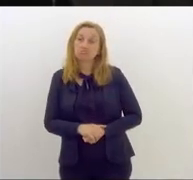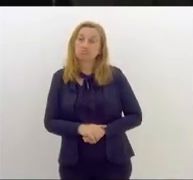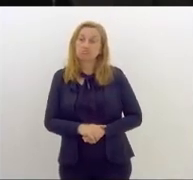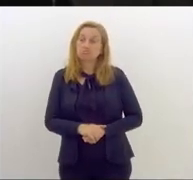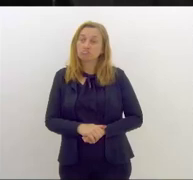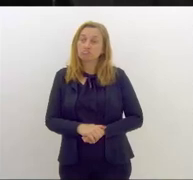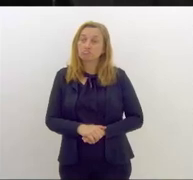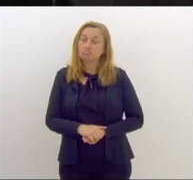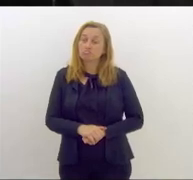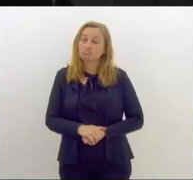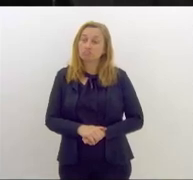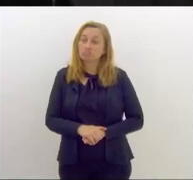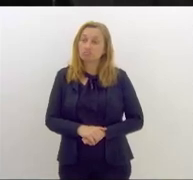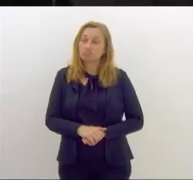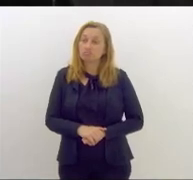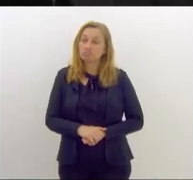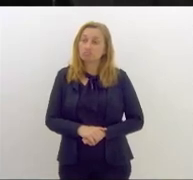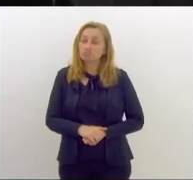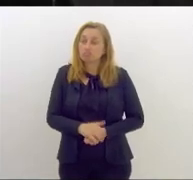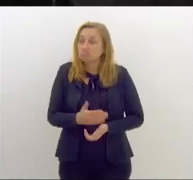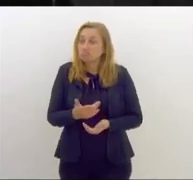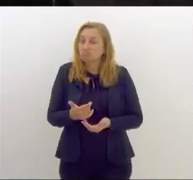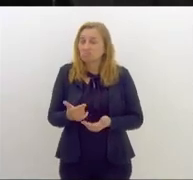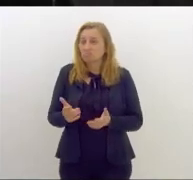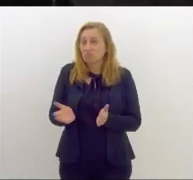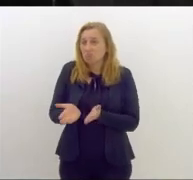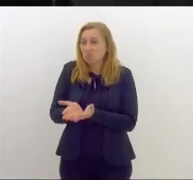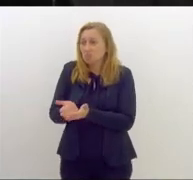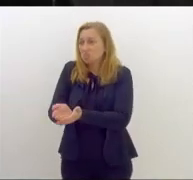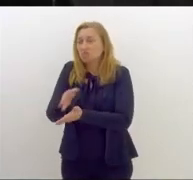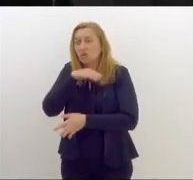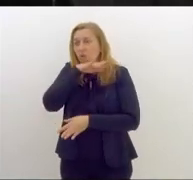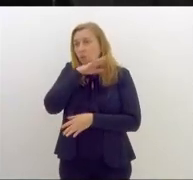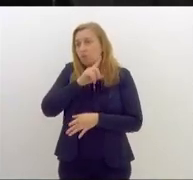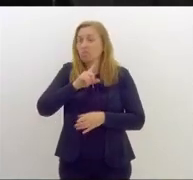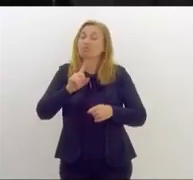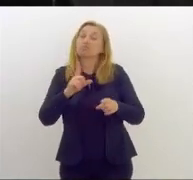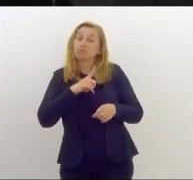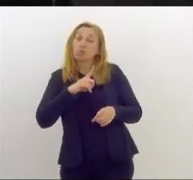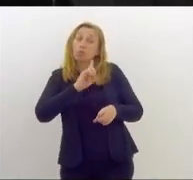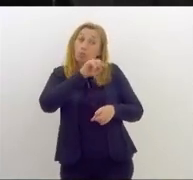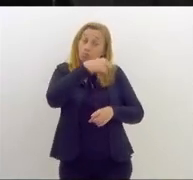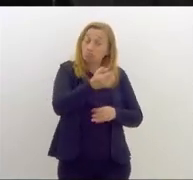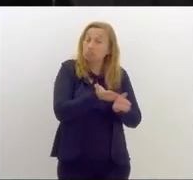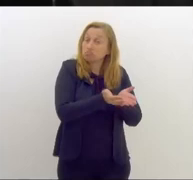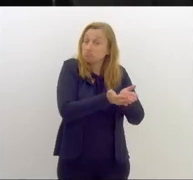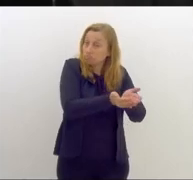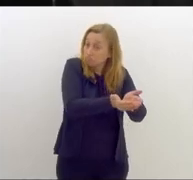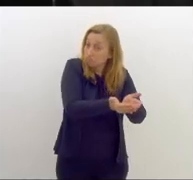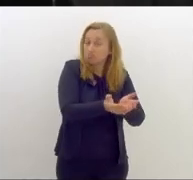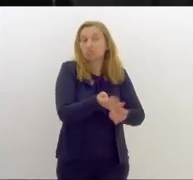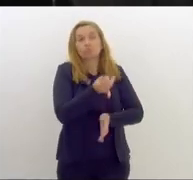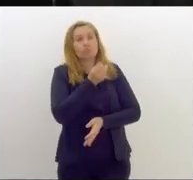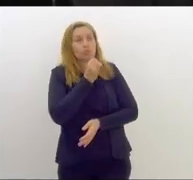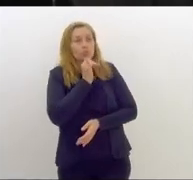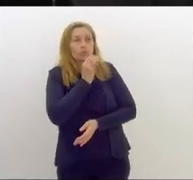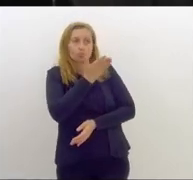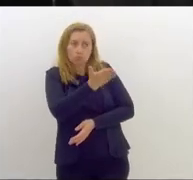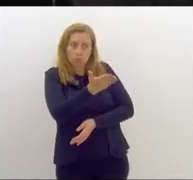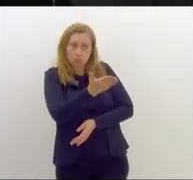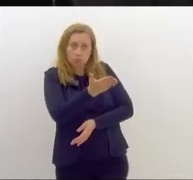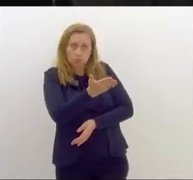grande maioria não tem mais nada que preste mas tem outras embarcações como por exemplo essa